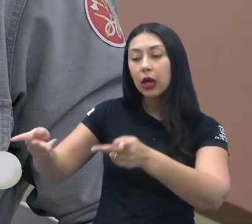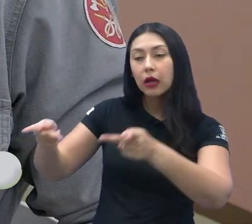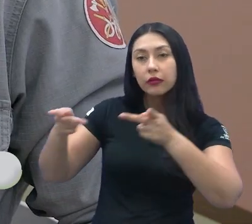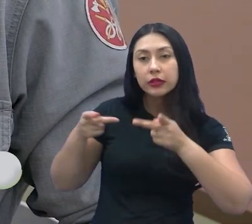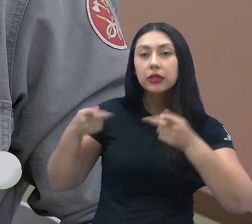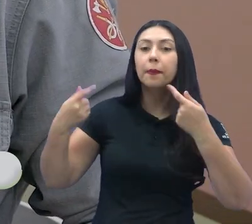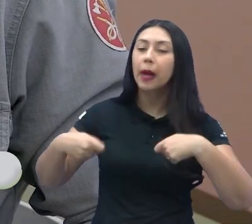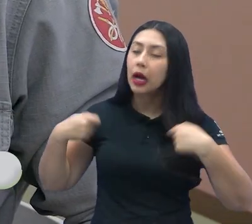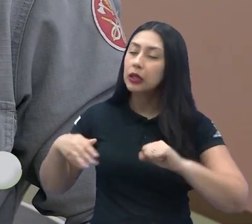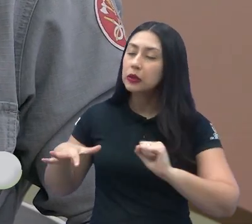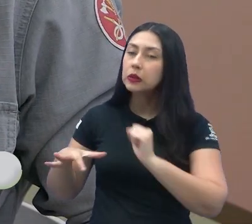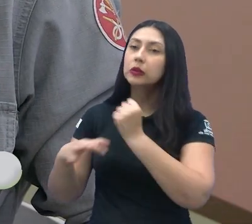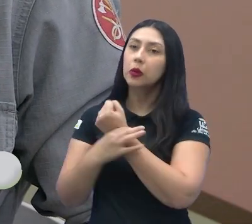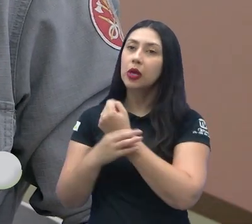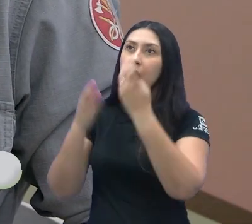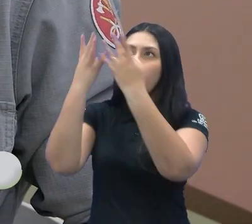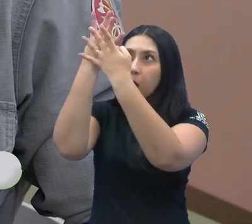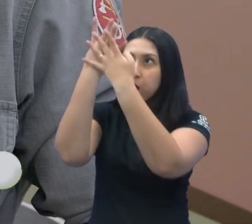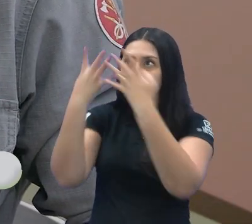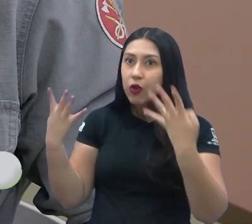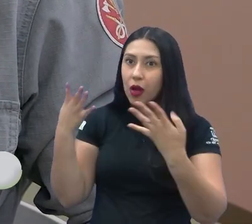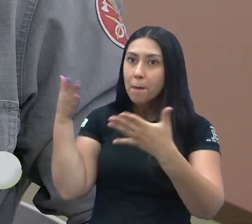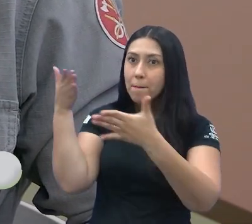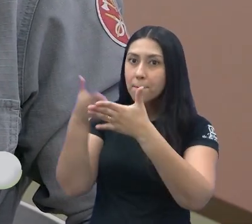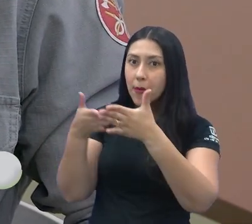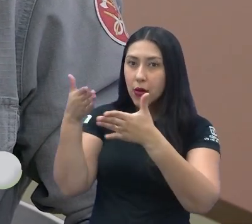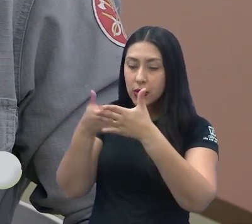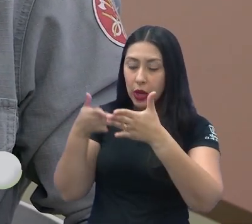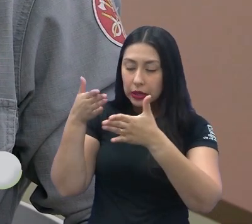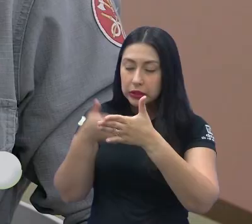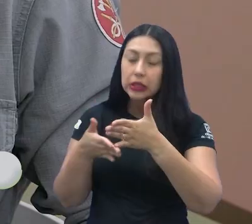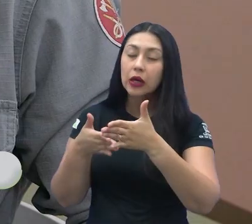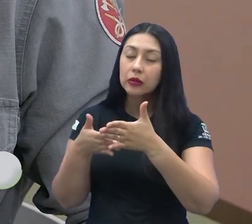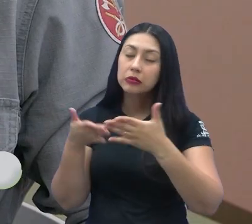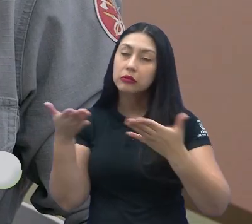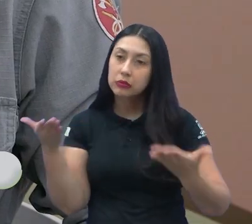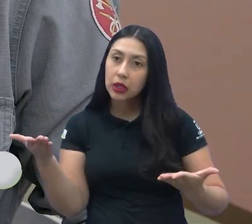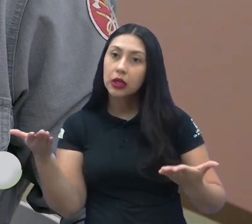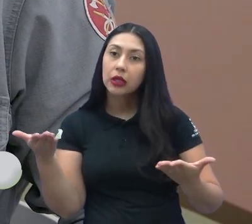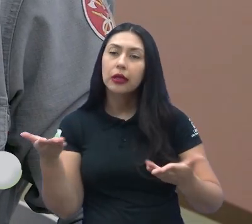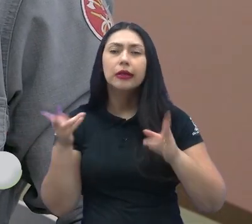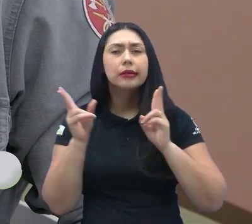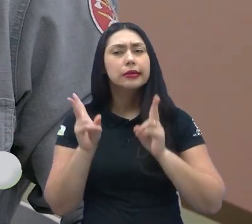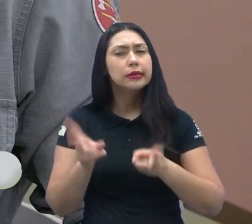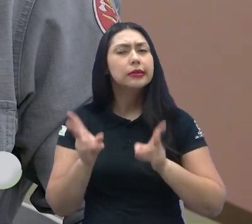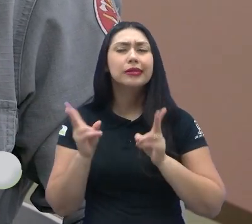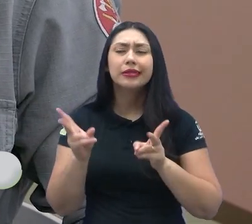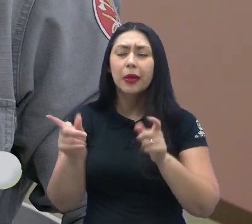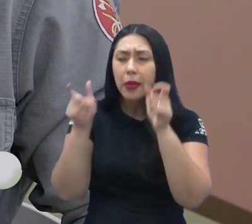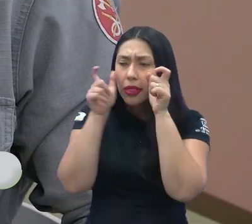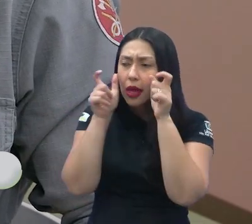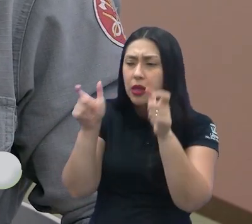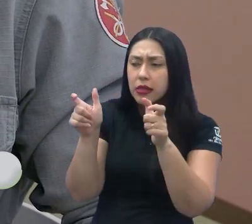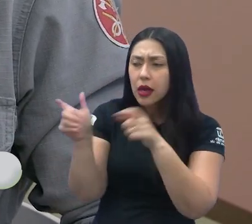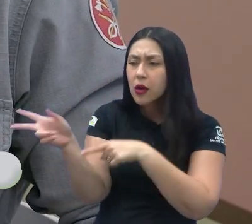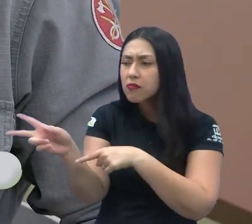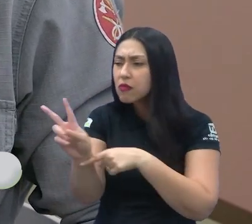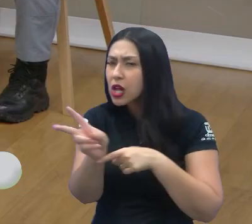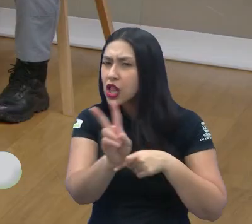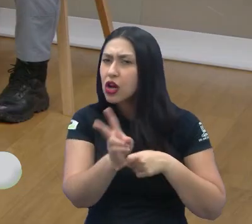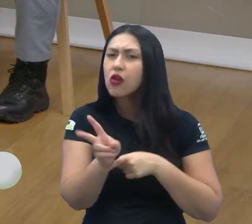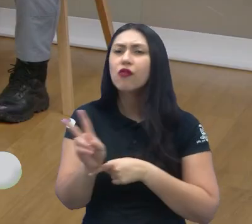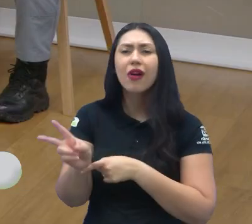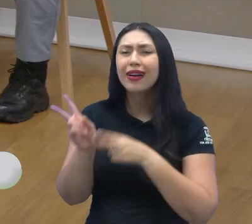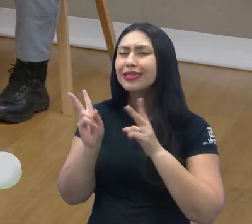de segurança a mais, colocar aquela tela de proteção e, como eu disse, né, sempre ter atento à criança, não deixar supervisionar, não